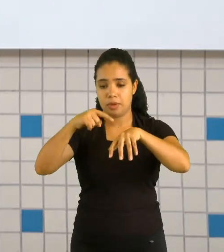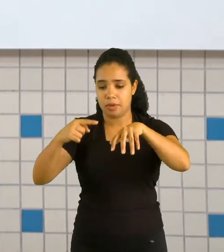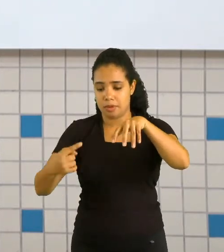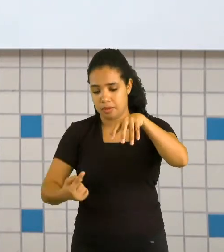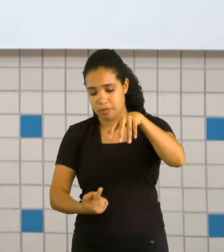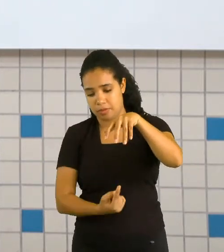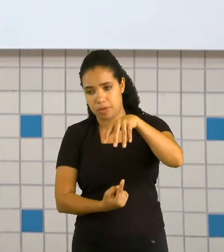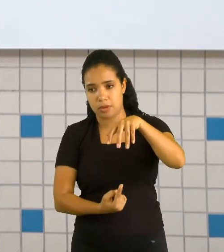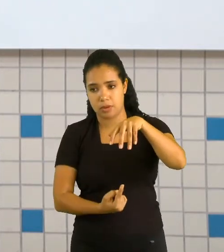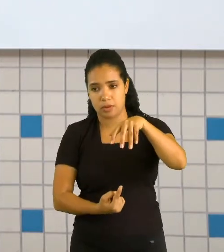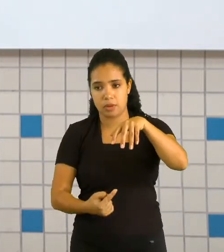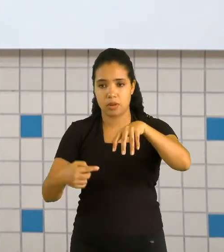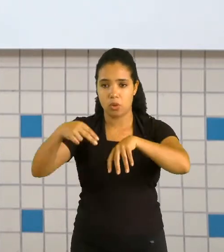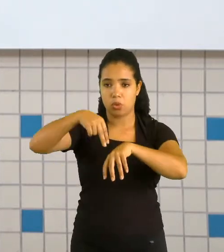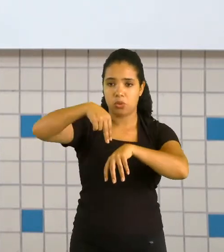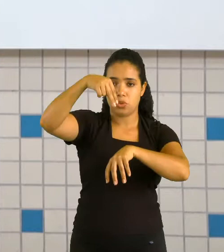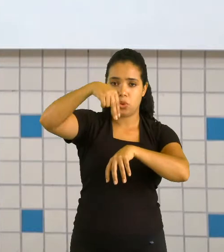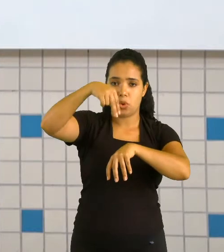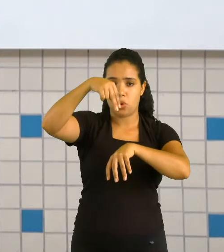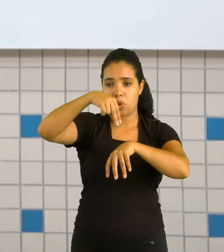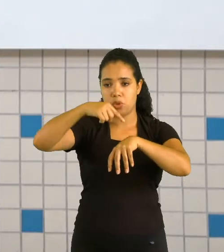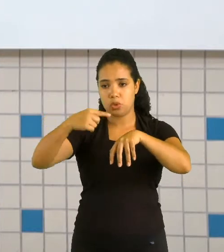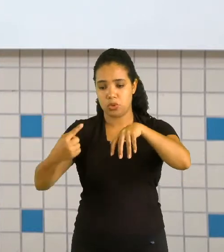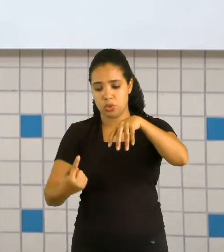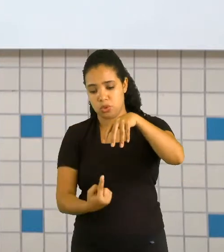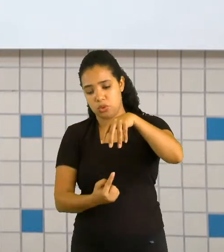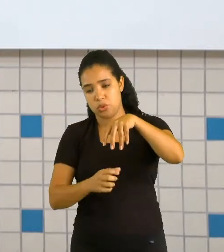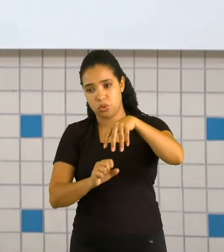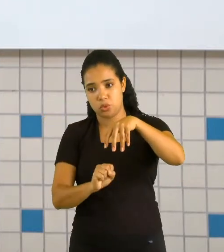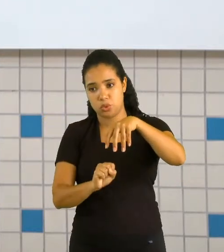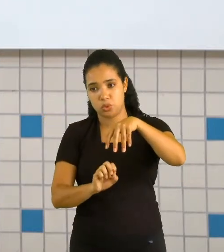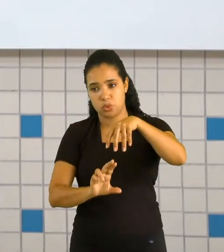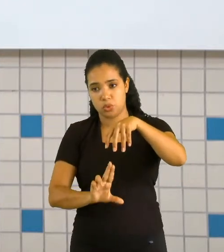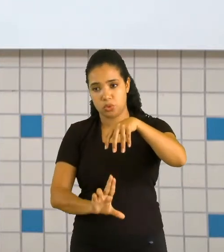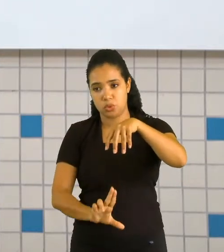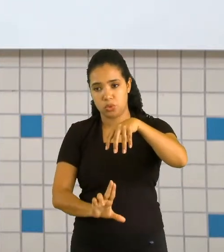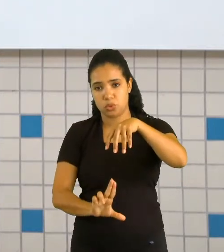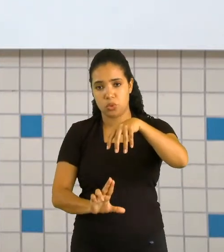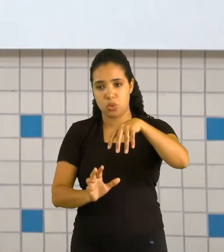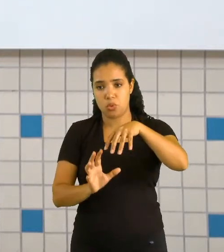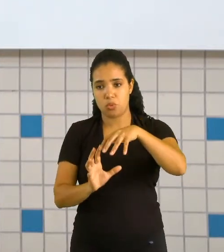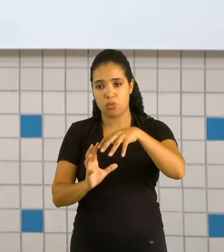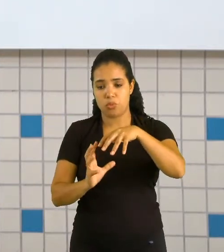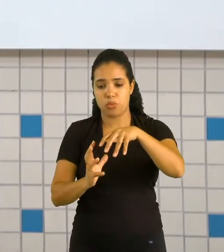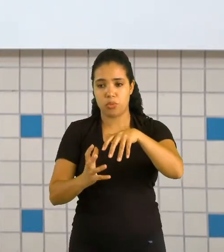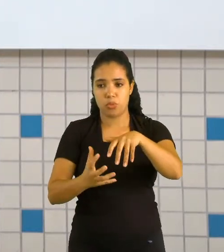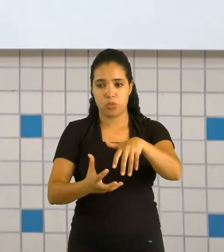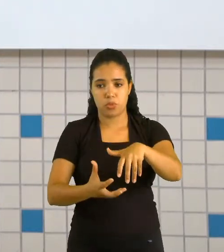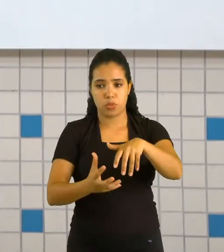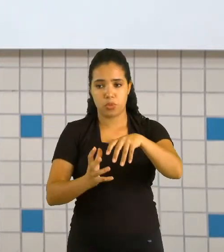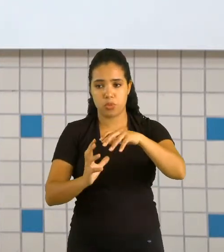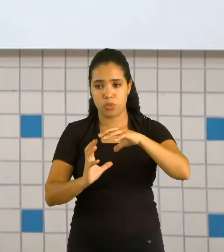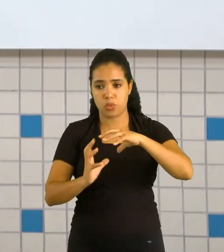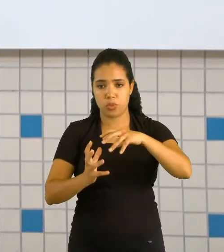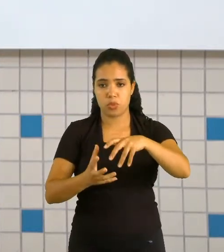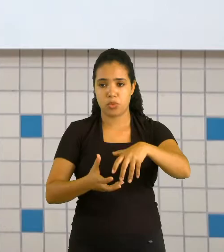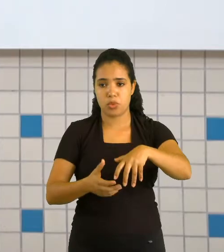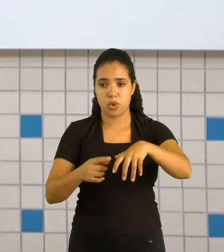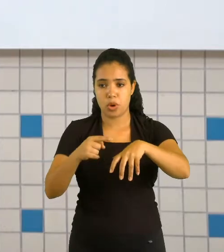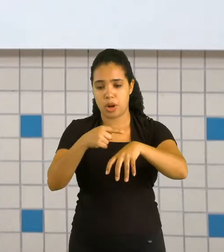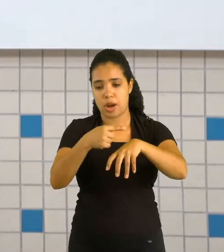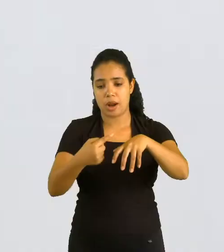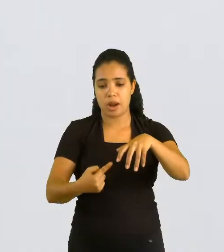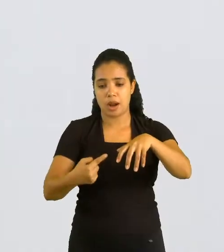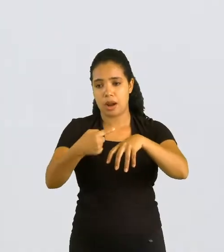o outro, do polo norte até o polo sul, ela é um pouco menor do que a distância na linha do Equador, que é essa linha